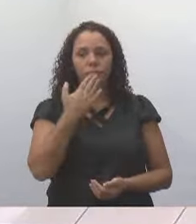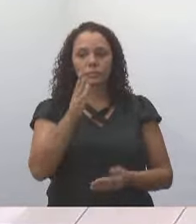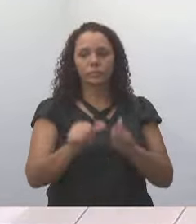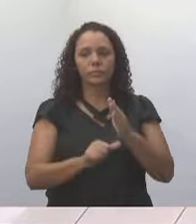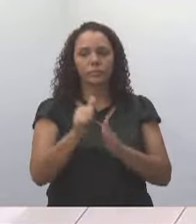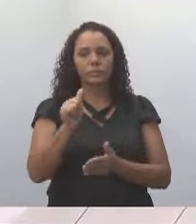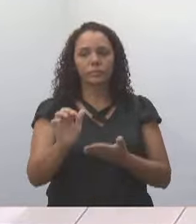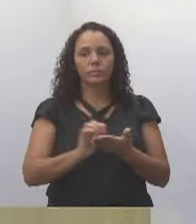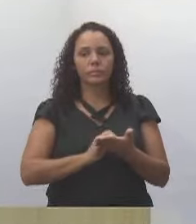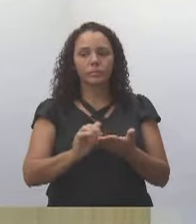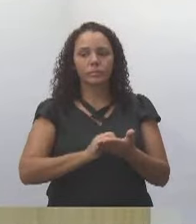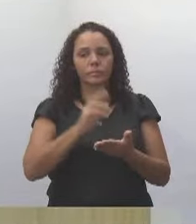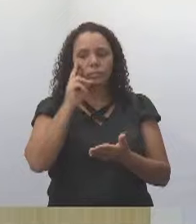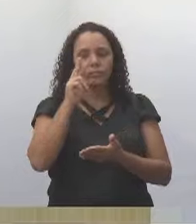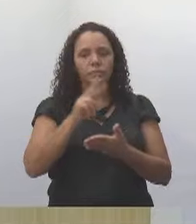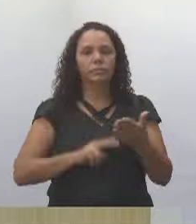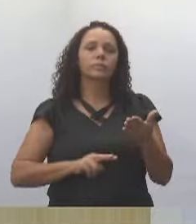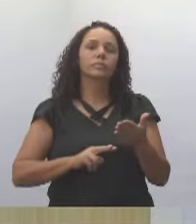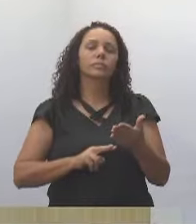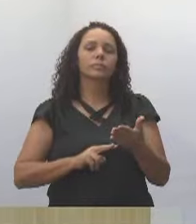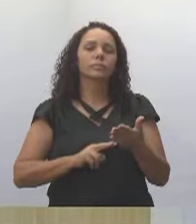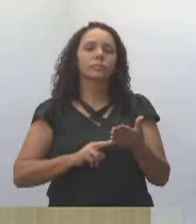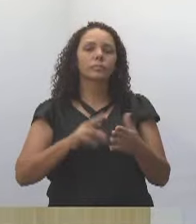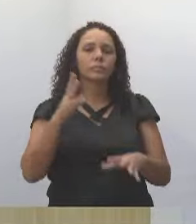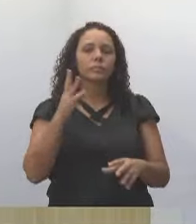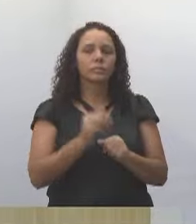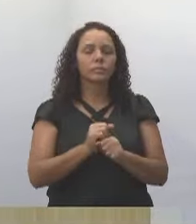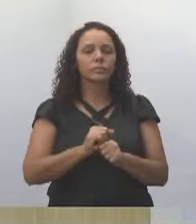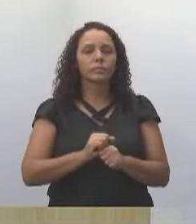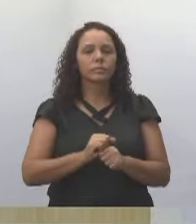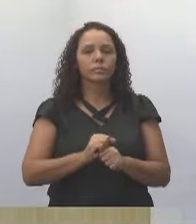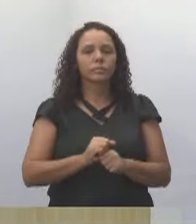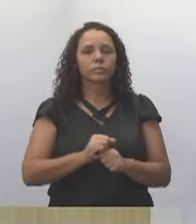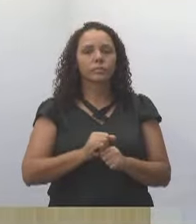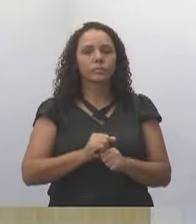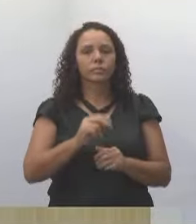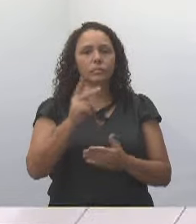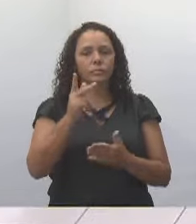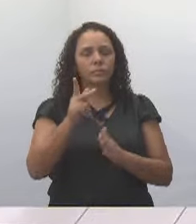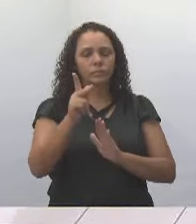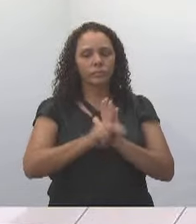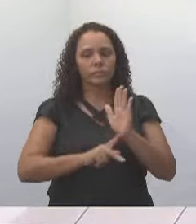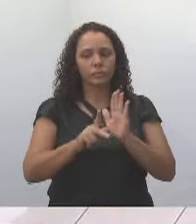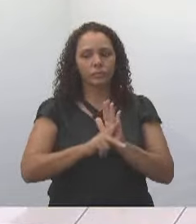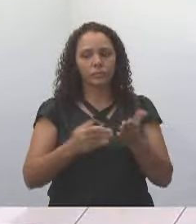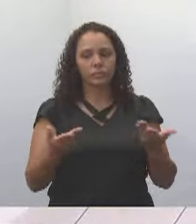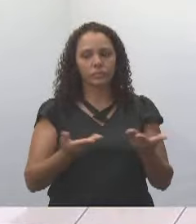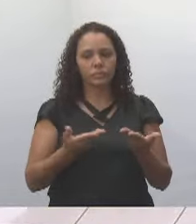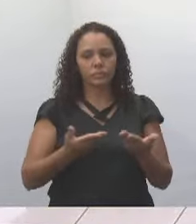ao primeiro secretário que proceda a leitura do resumo do próximo projeto constante da Ordem do dia